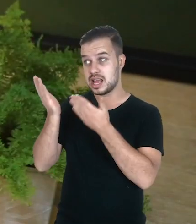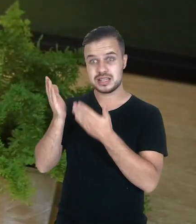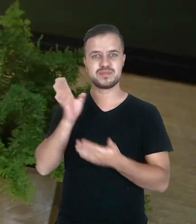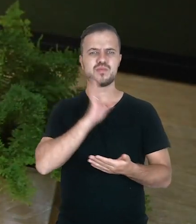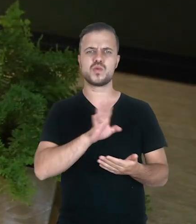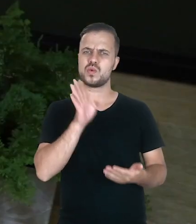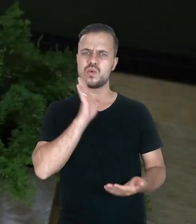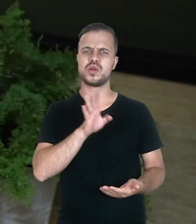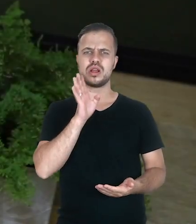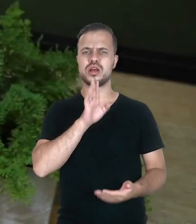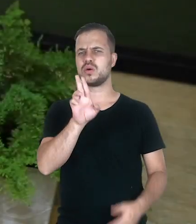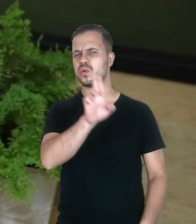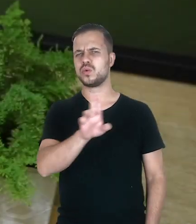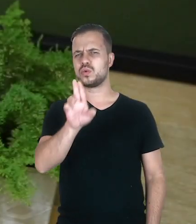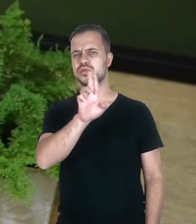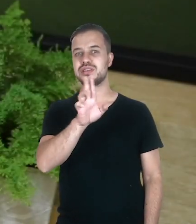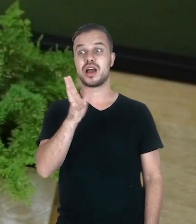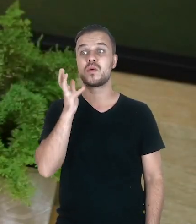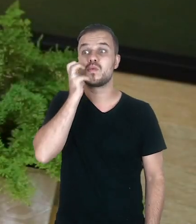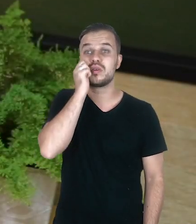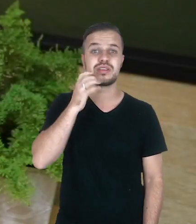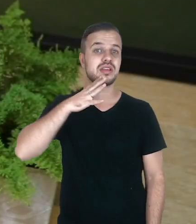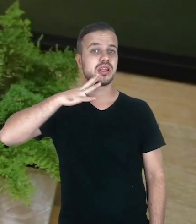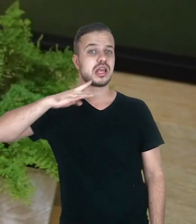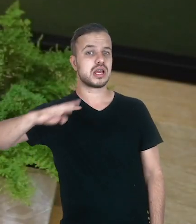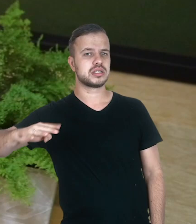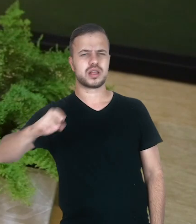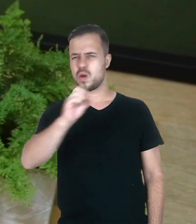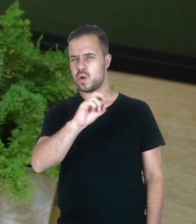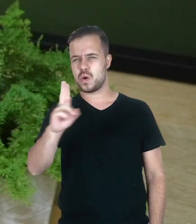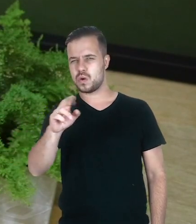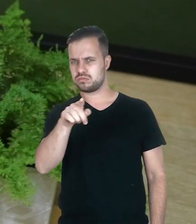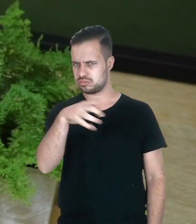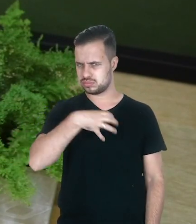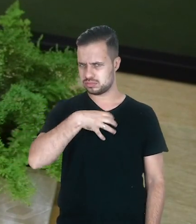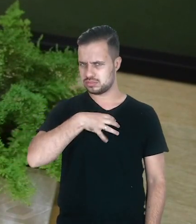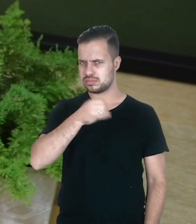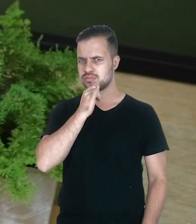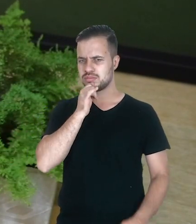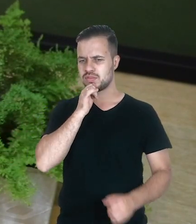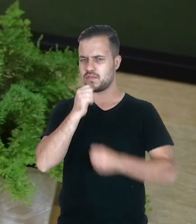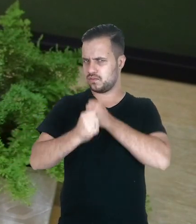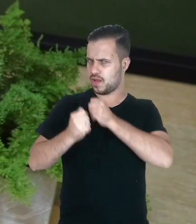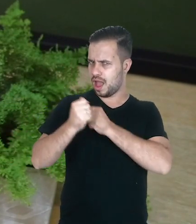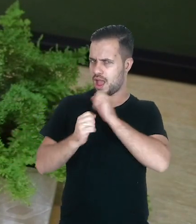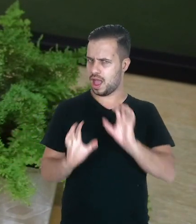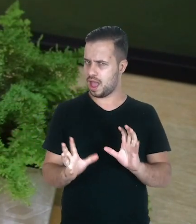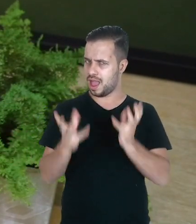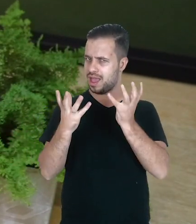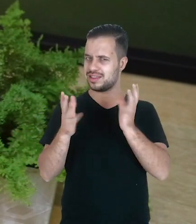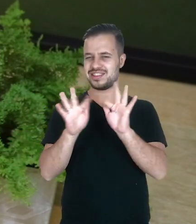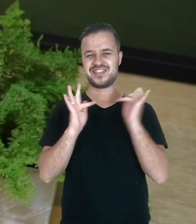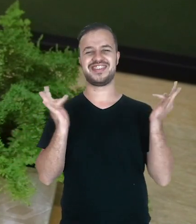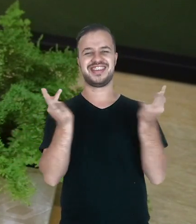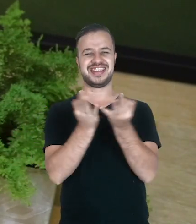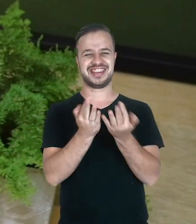Esse é um recurso muito legal para colocar num quarto infantil ou se você quiser causar em um climinho, até para fazer aquela festinha entre